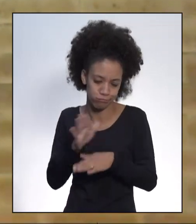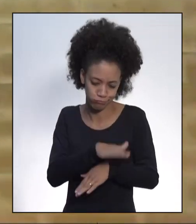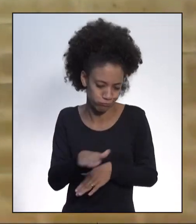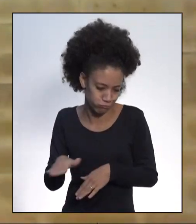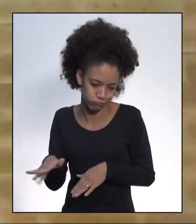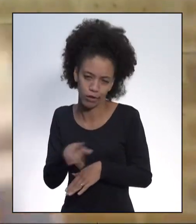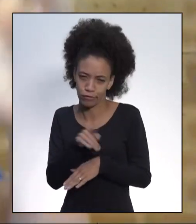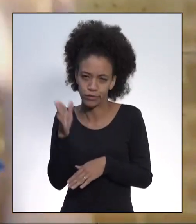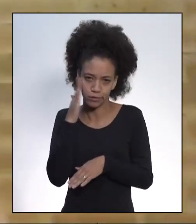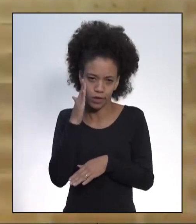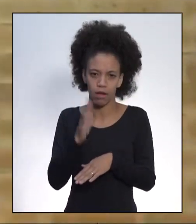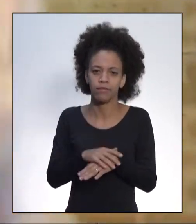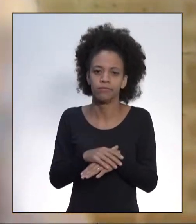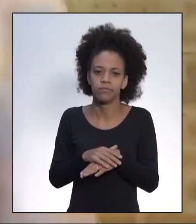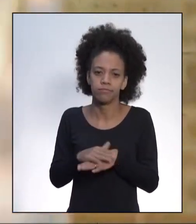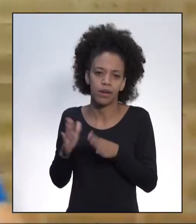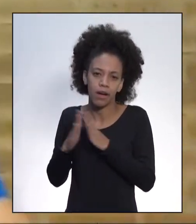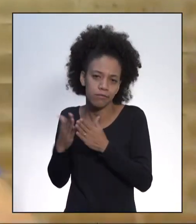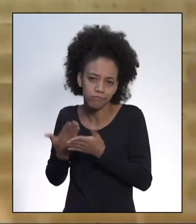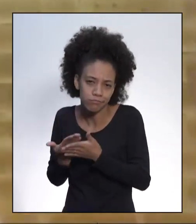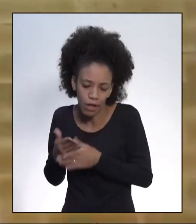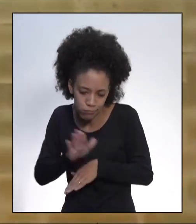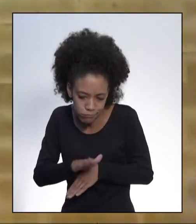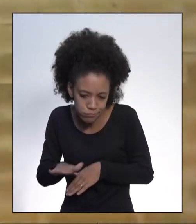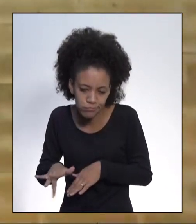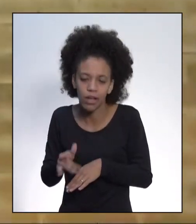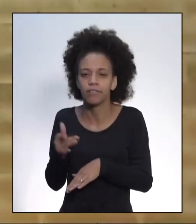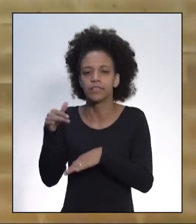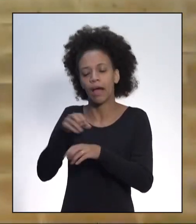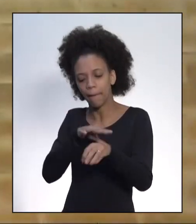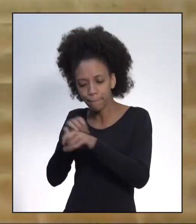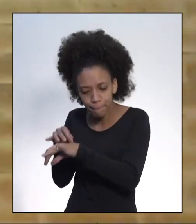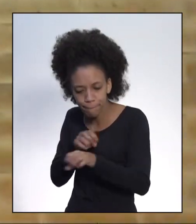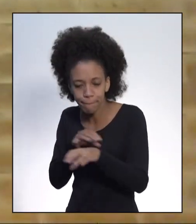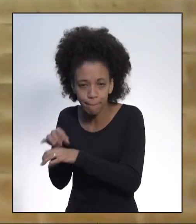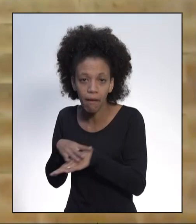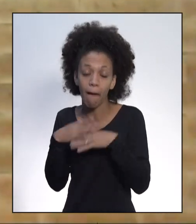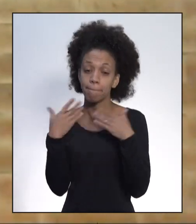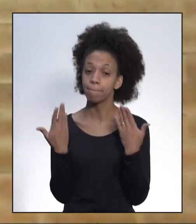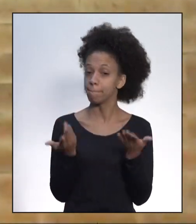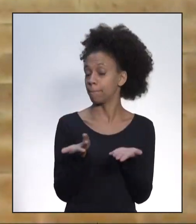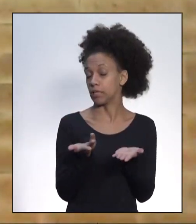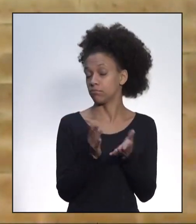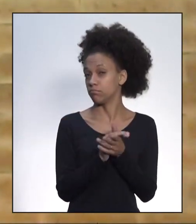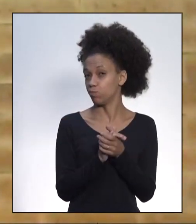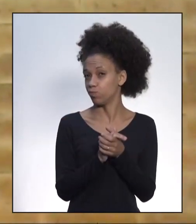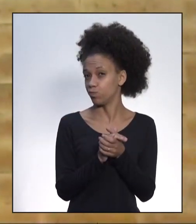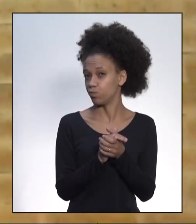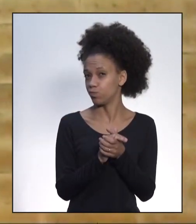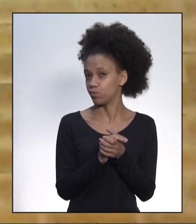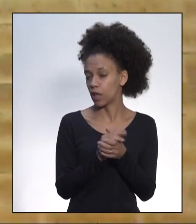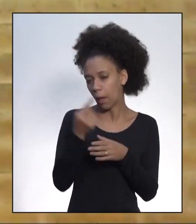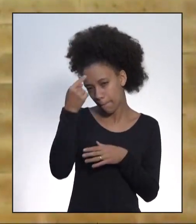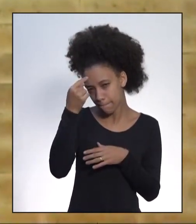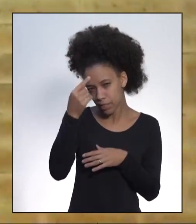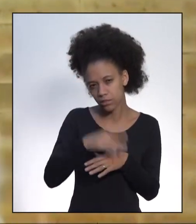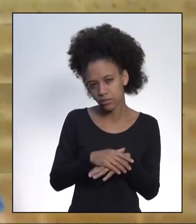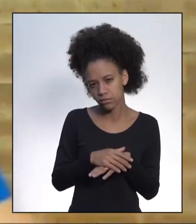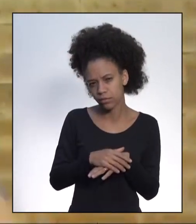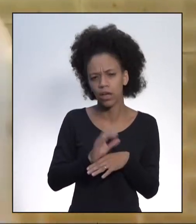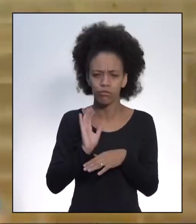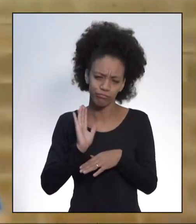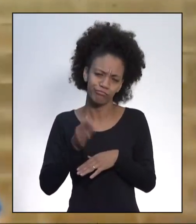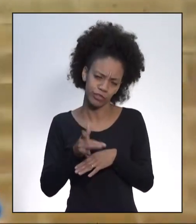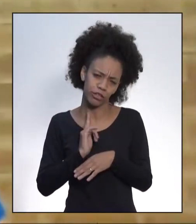devem conhecer. Escolas de franquia, você vai lá, eu ficava dando aula para os alunos, mas eu pensei que eu poderia, isso já existia